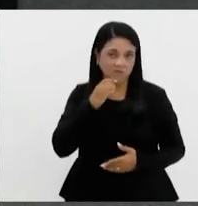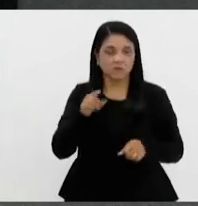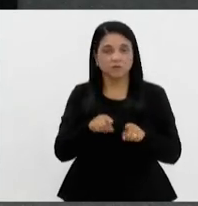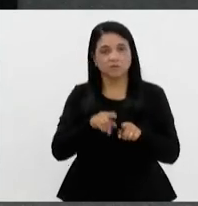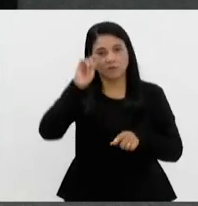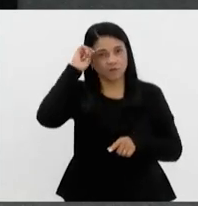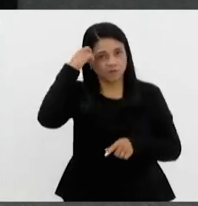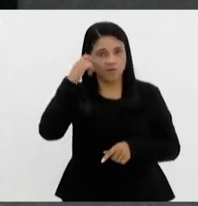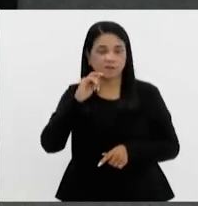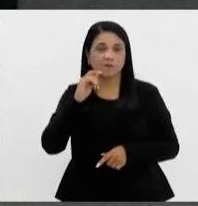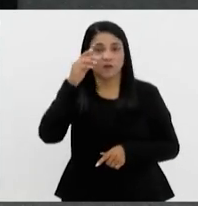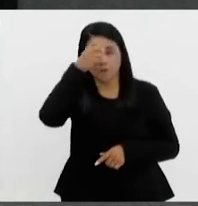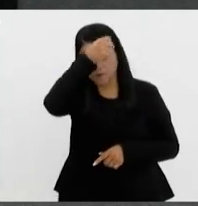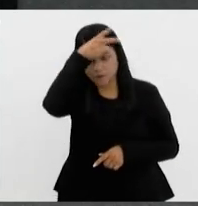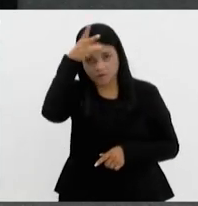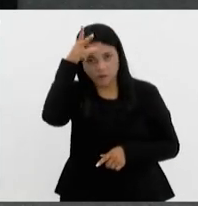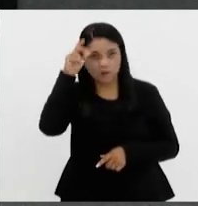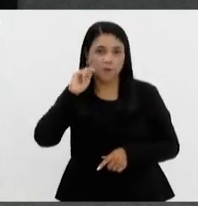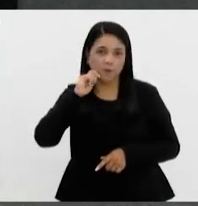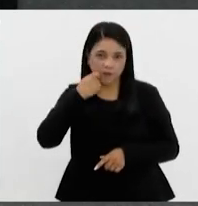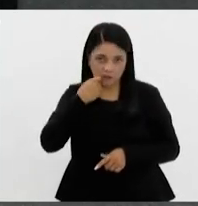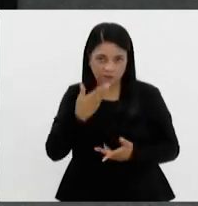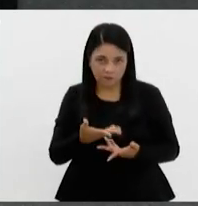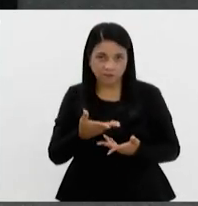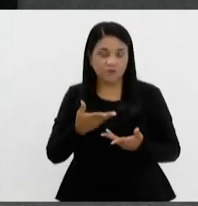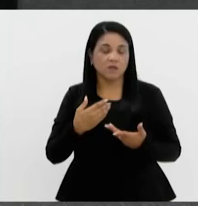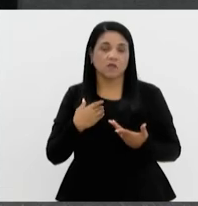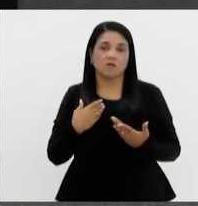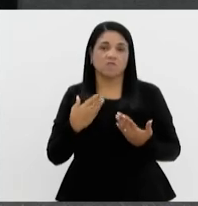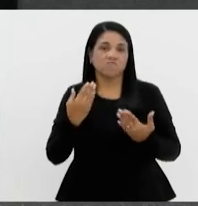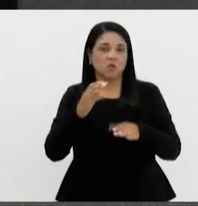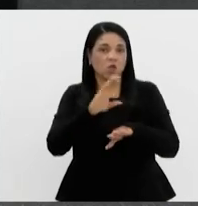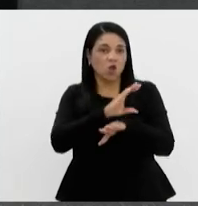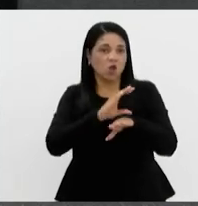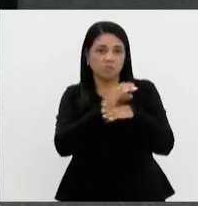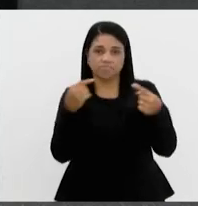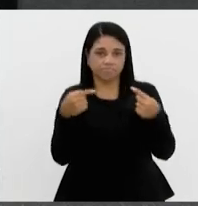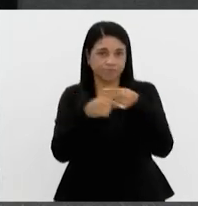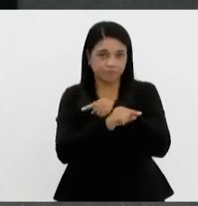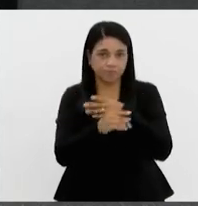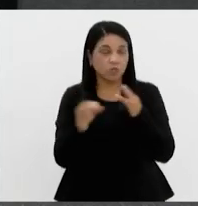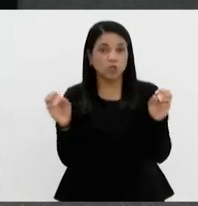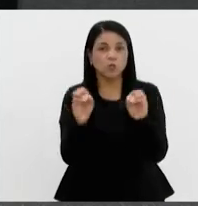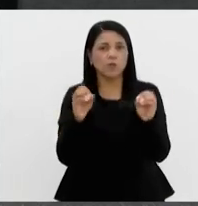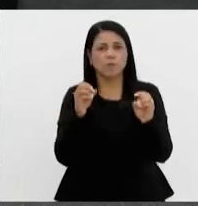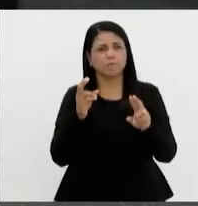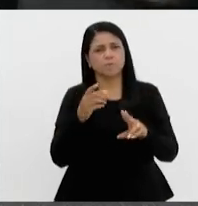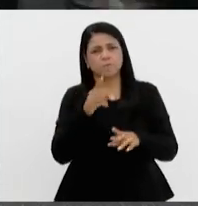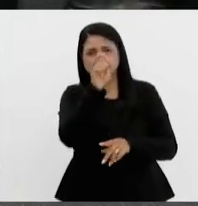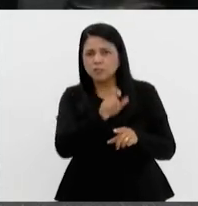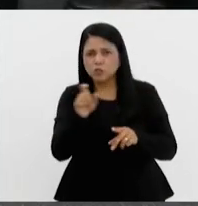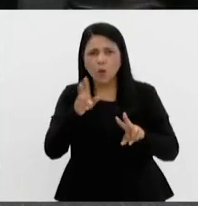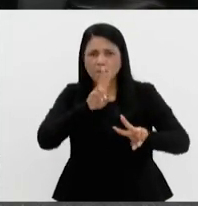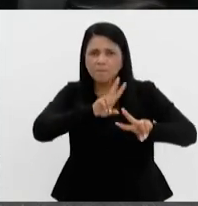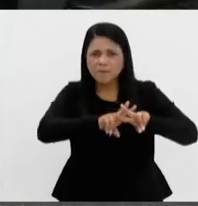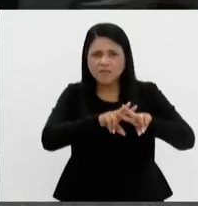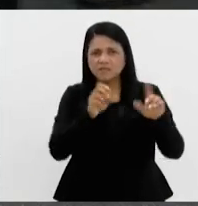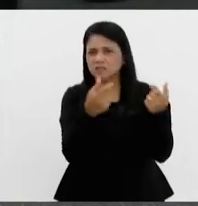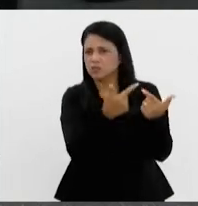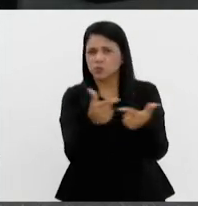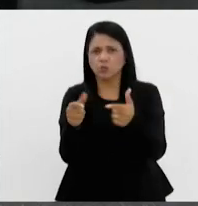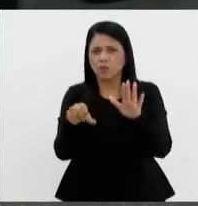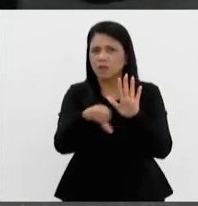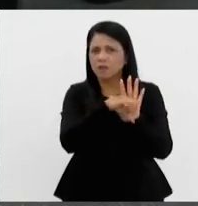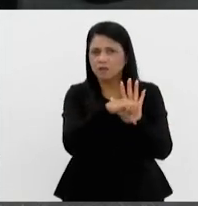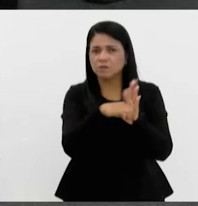Isso é lamentável, é inconstitucional, nenhuma pessoa é presa sem flagrante e a gente viu isso ocorrendo